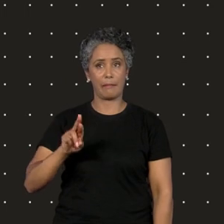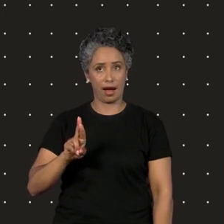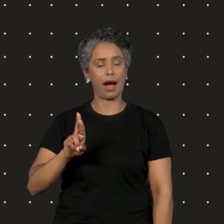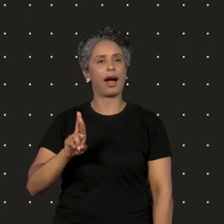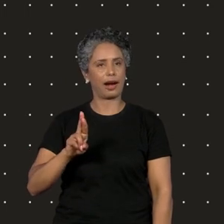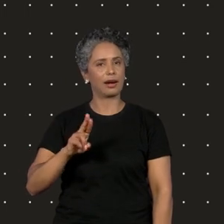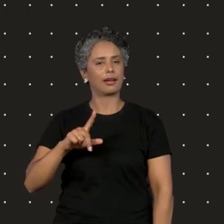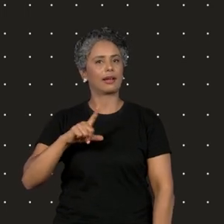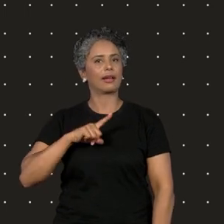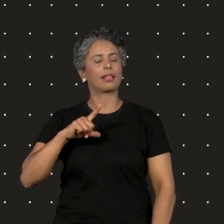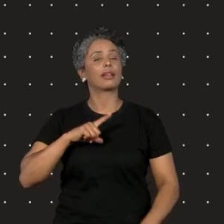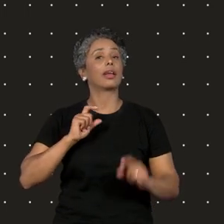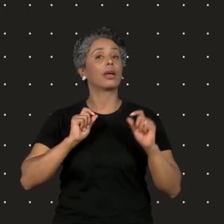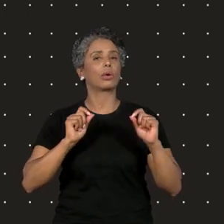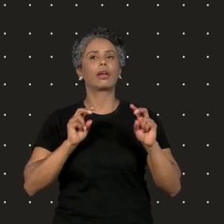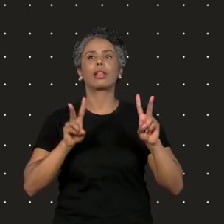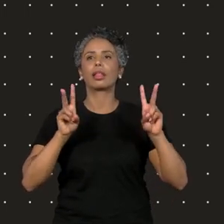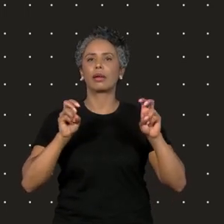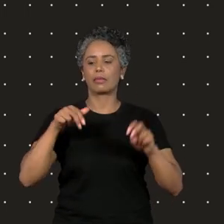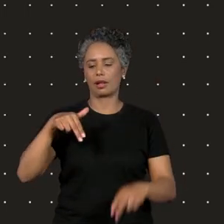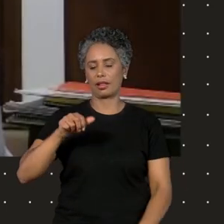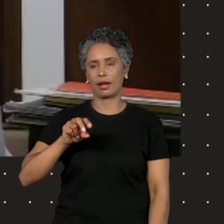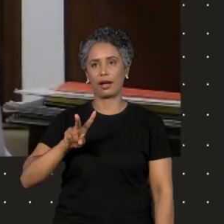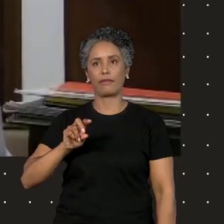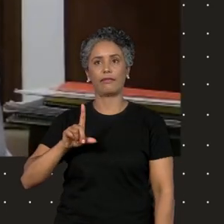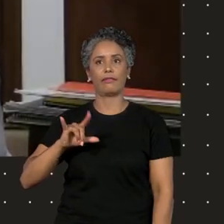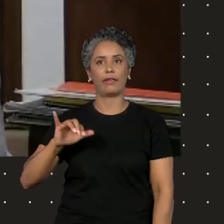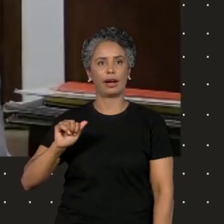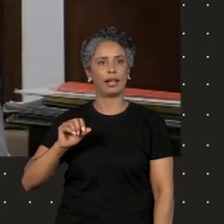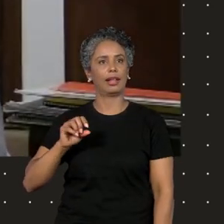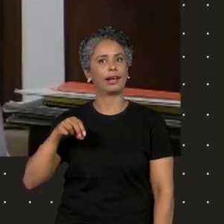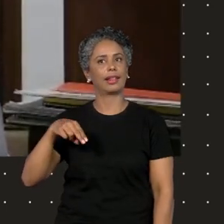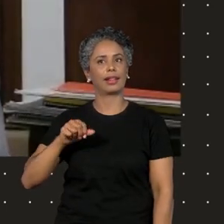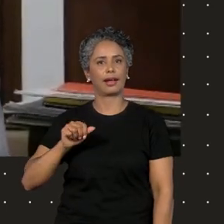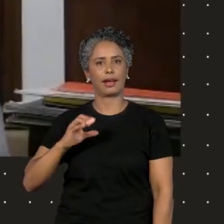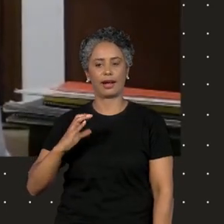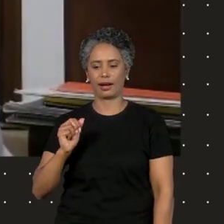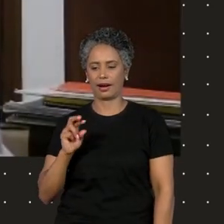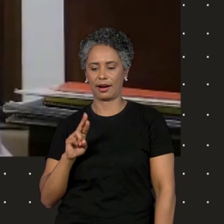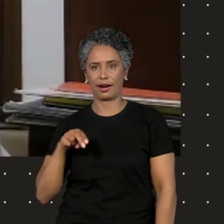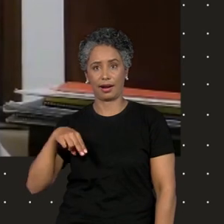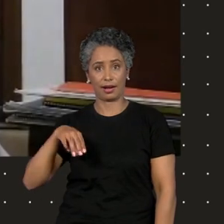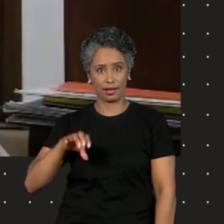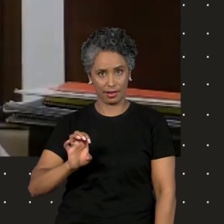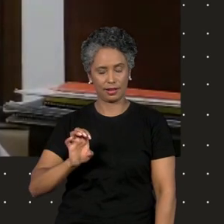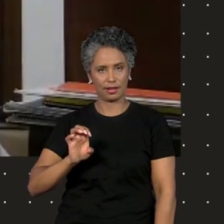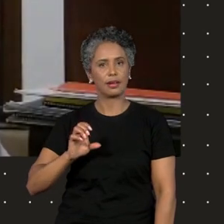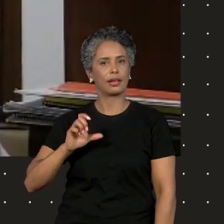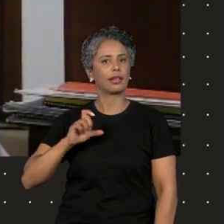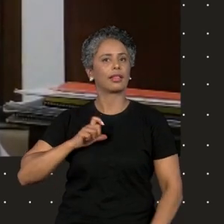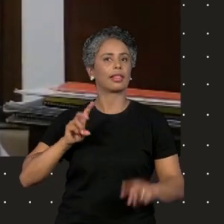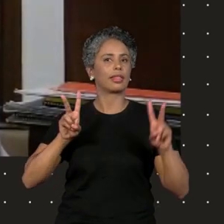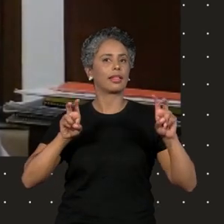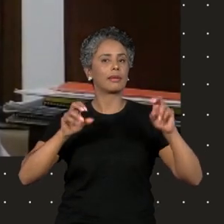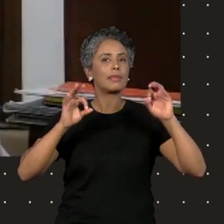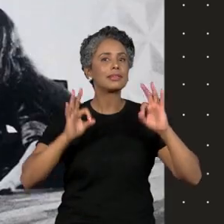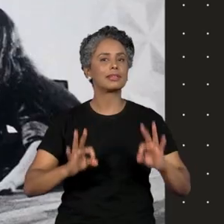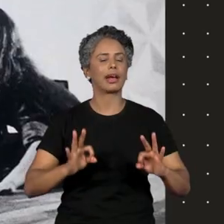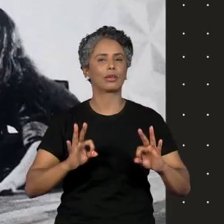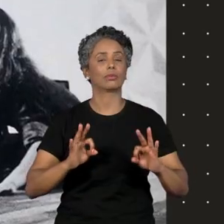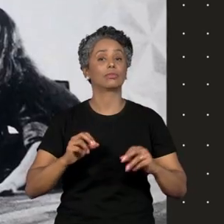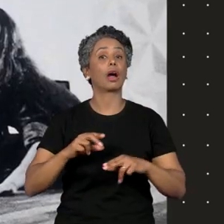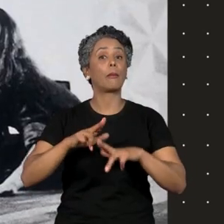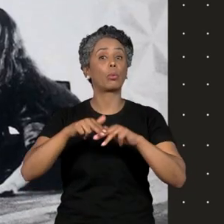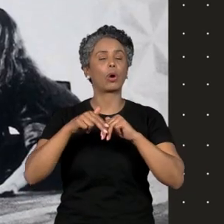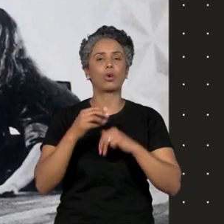Carne, de Plínio Marcos, que a gente, por razões da censura, chamou de Quebradas do Mundaréu.